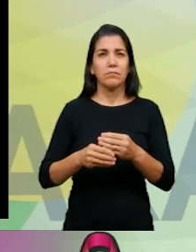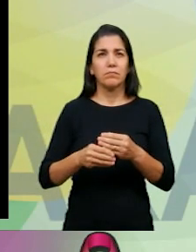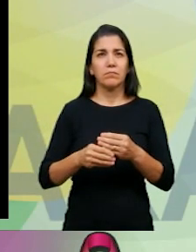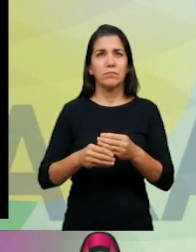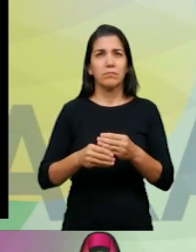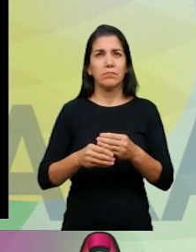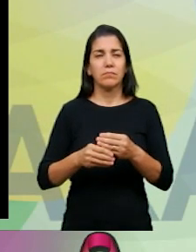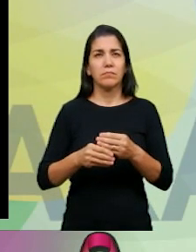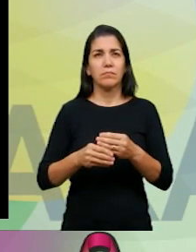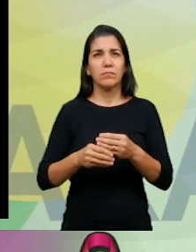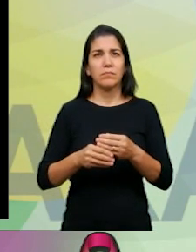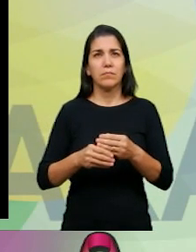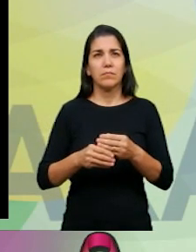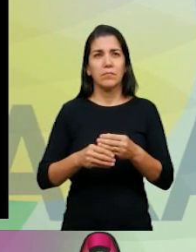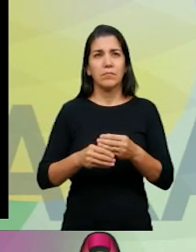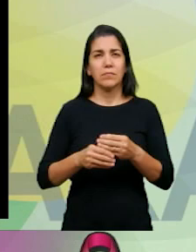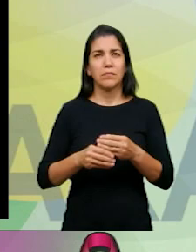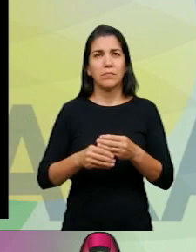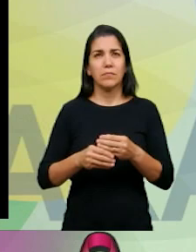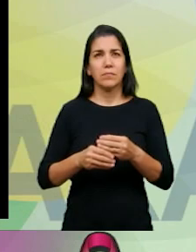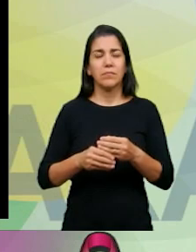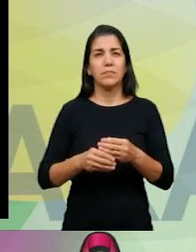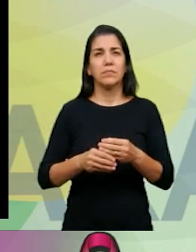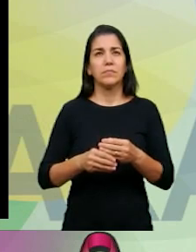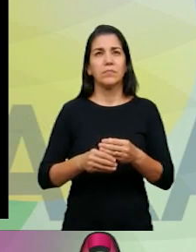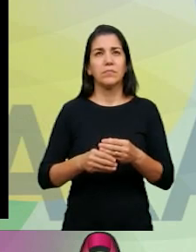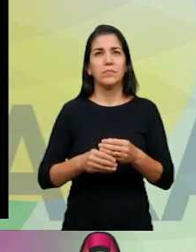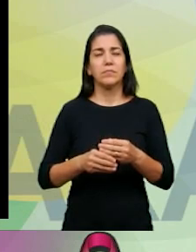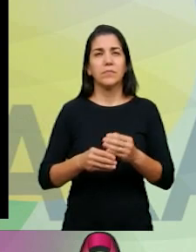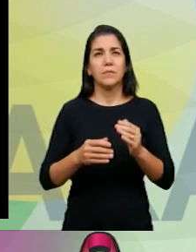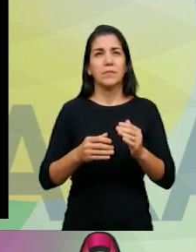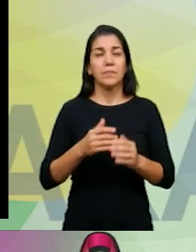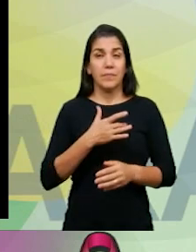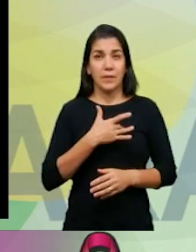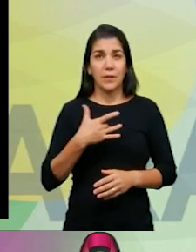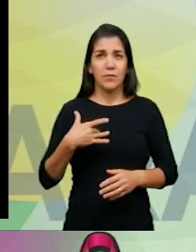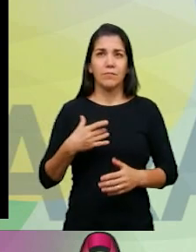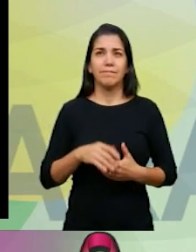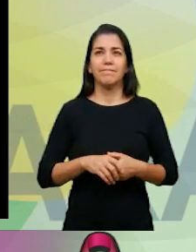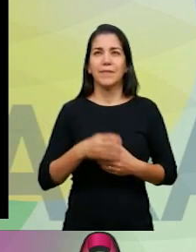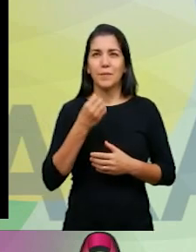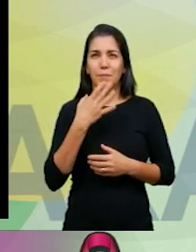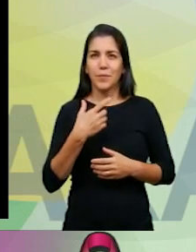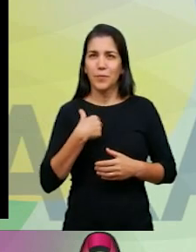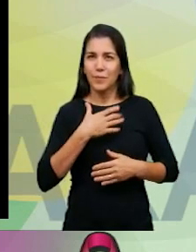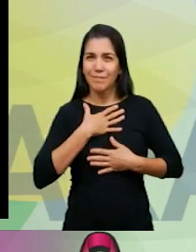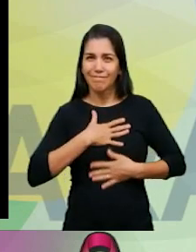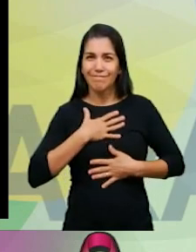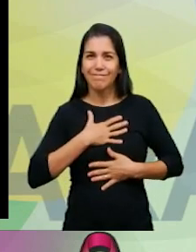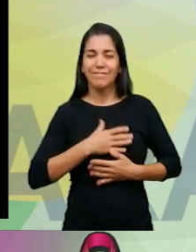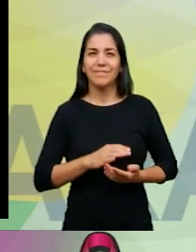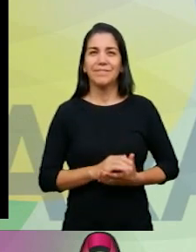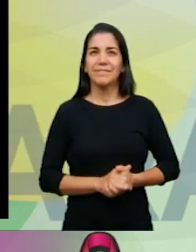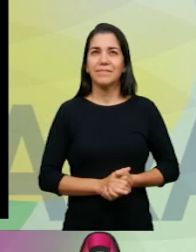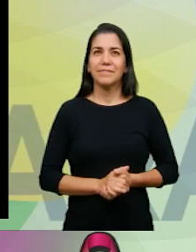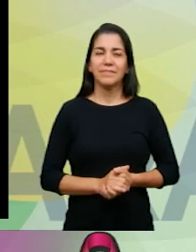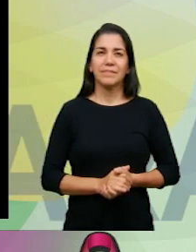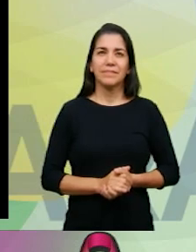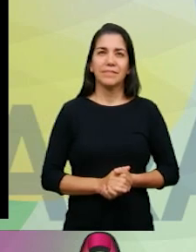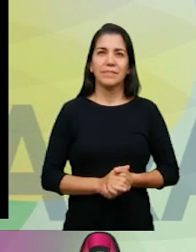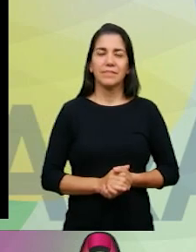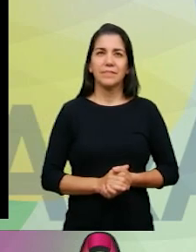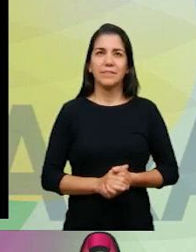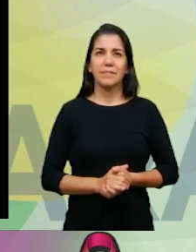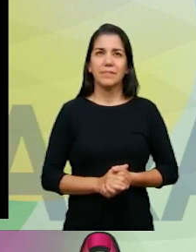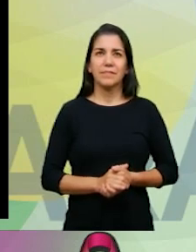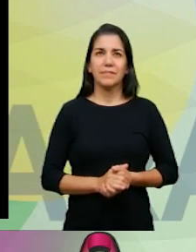saúde ao gabinete do Tarcísio, né, do governador. Muito legal, muito bacana, estou muito satisfeita. Nossas